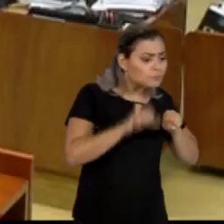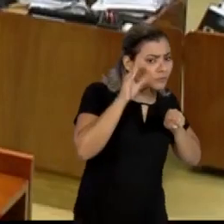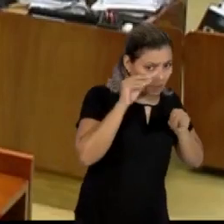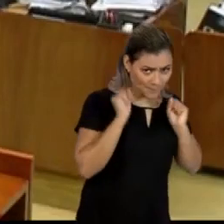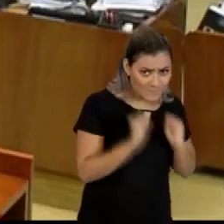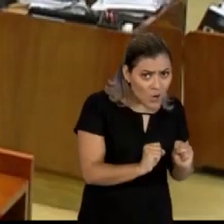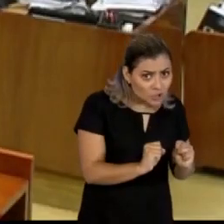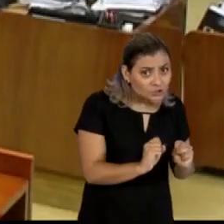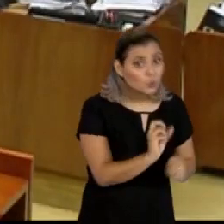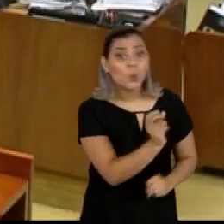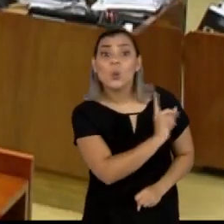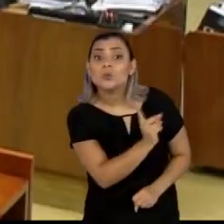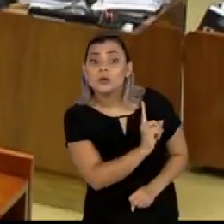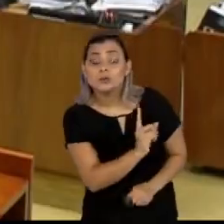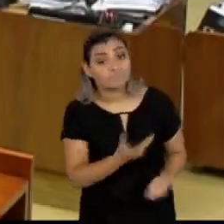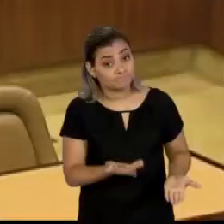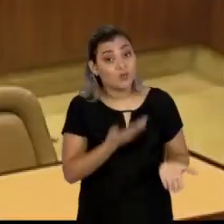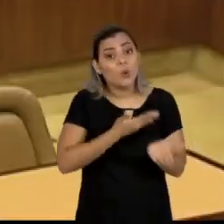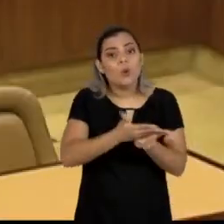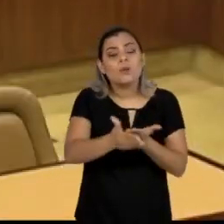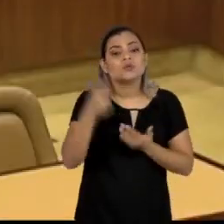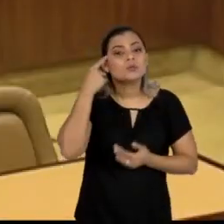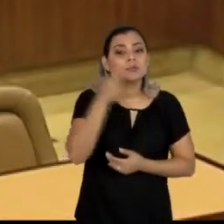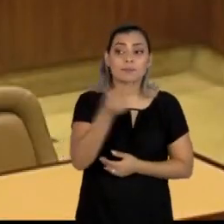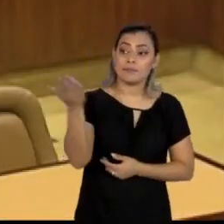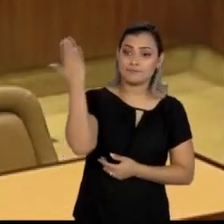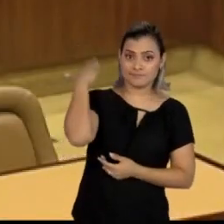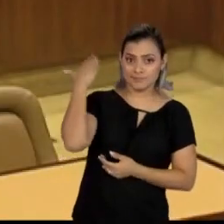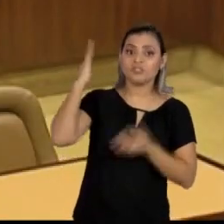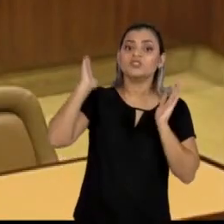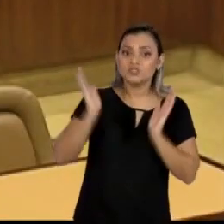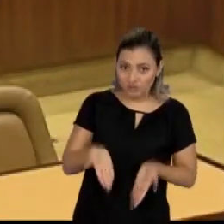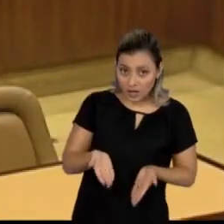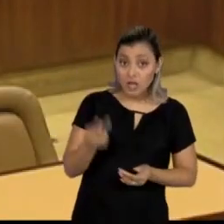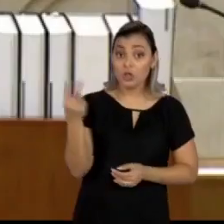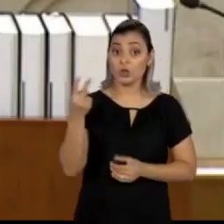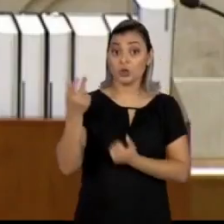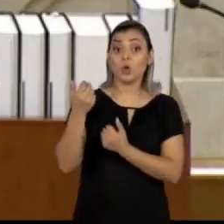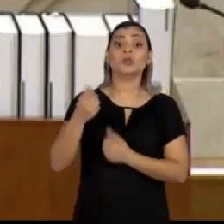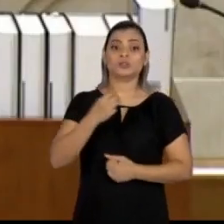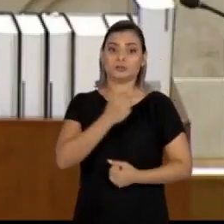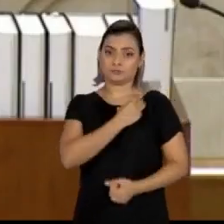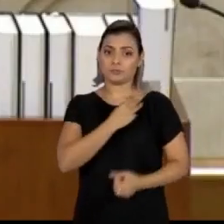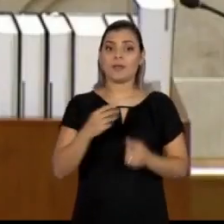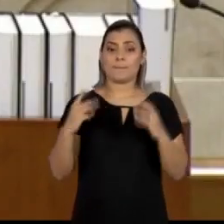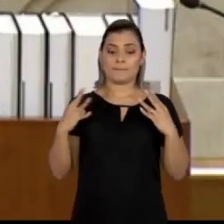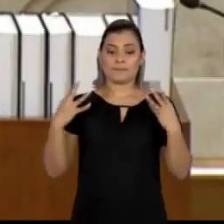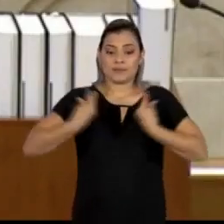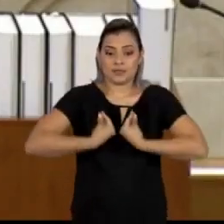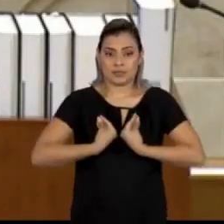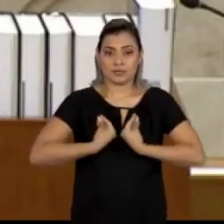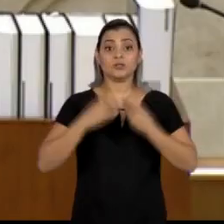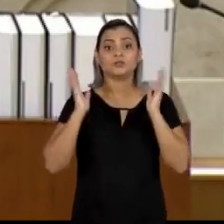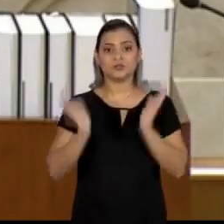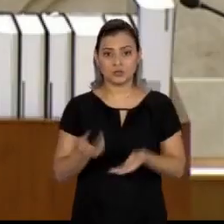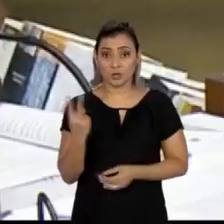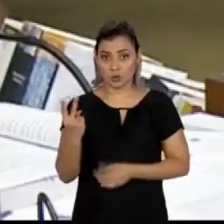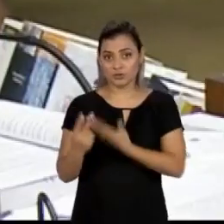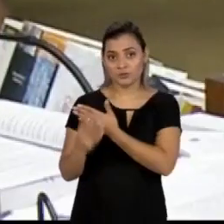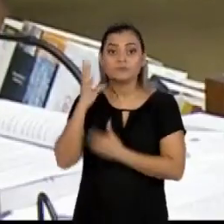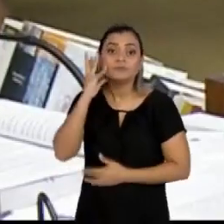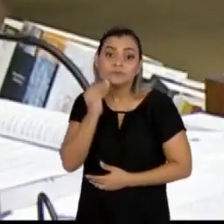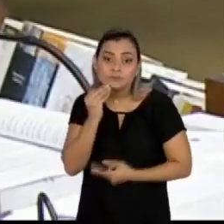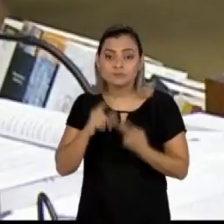criminais. O julgamento começou há uma semana e 2 ministros já votaram: Dias Toffoli, relator do caso,